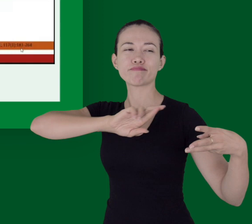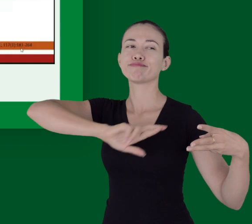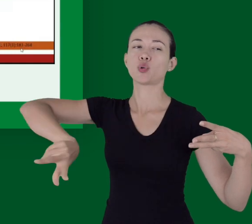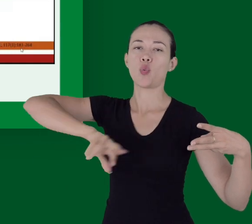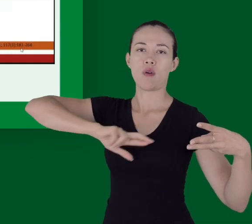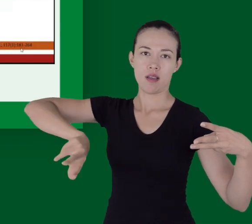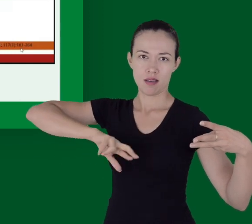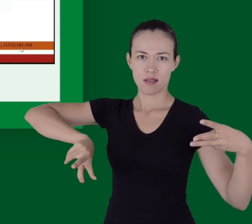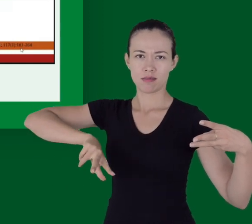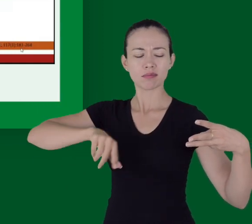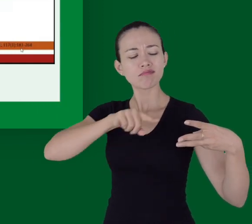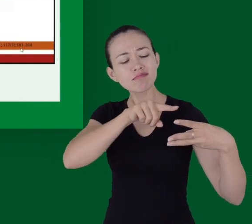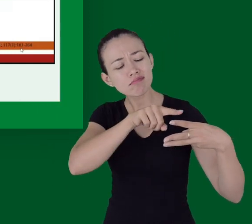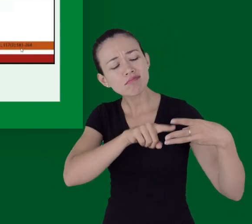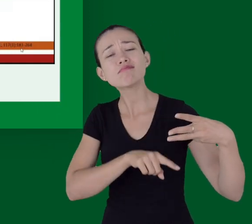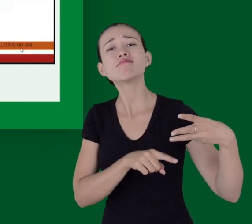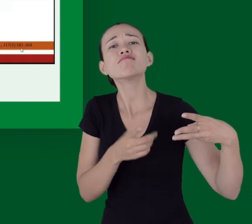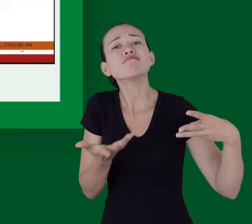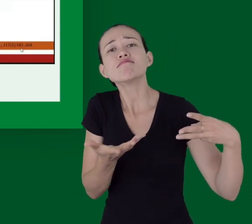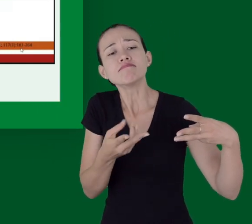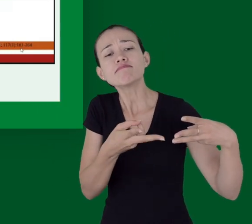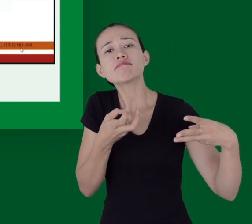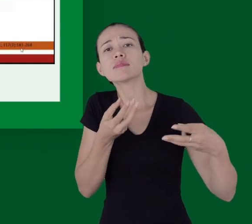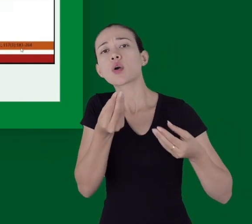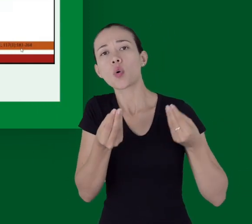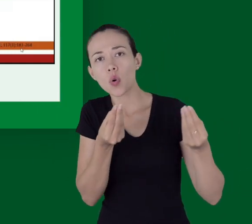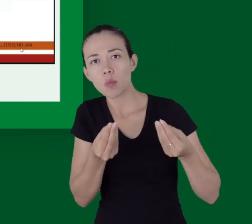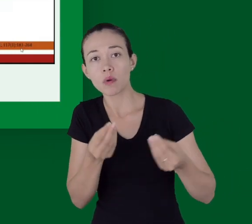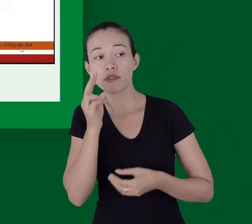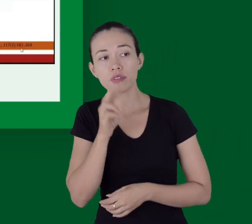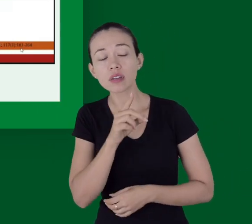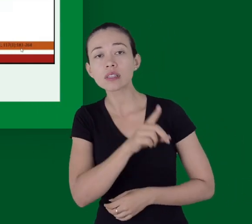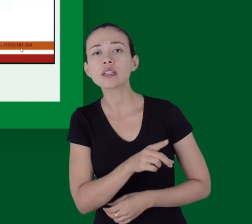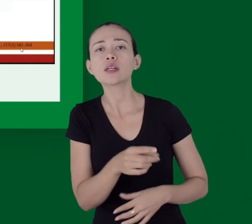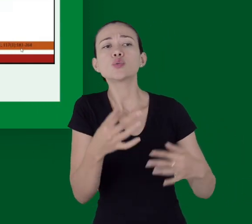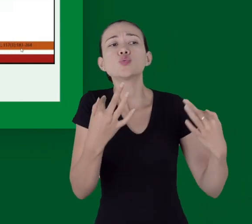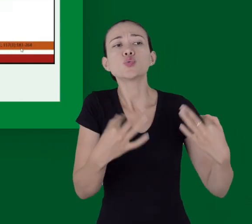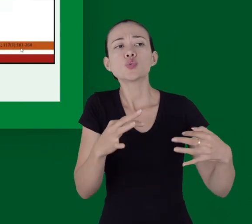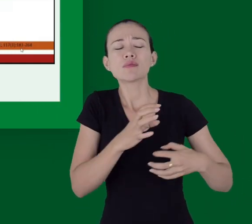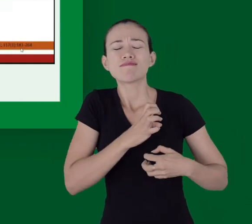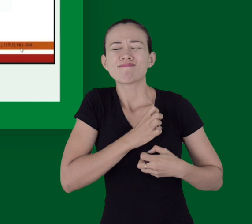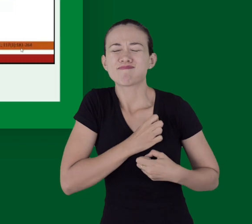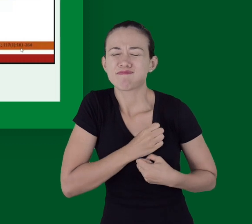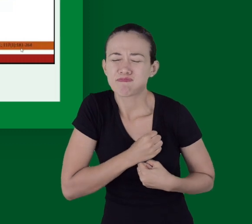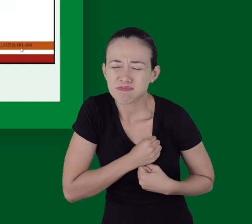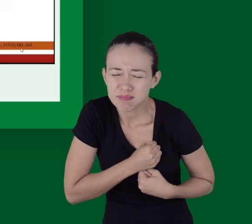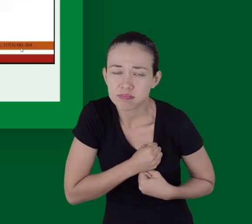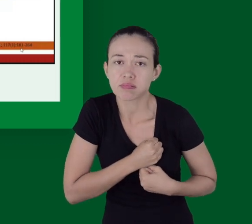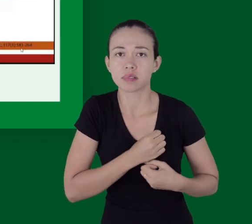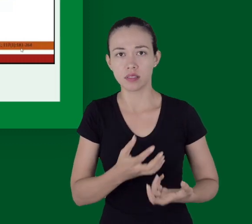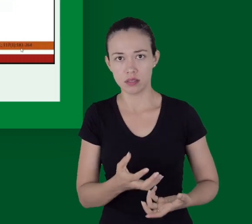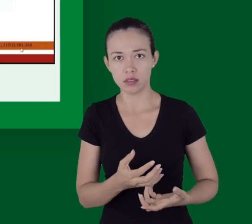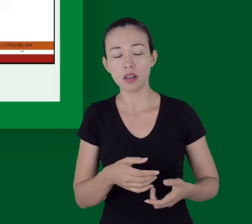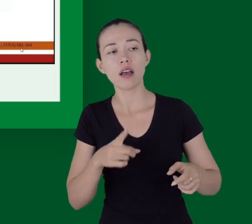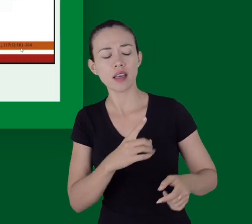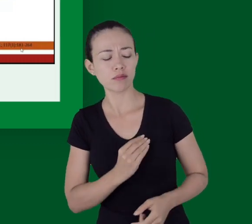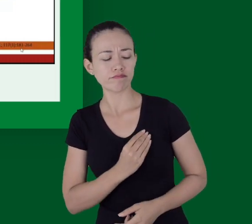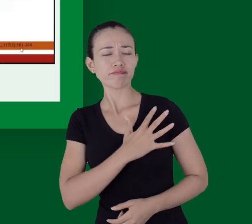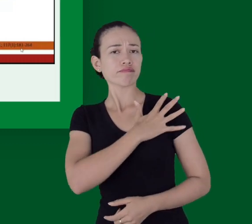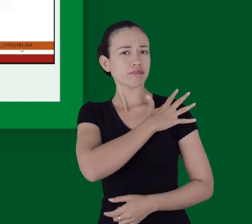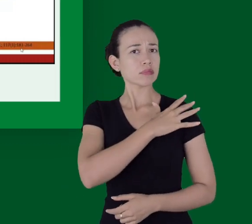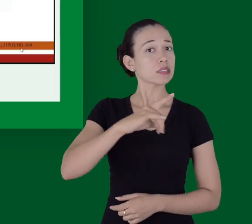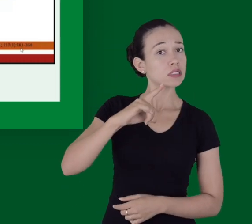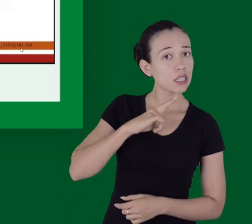que a gente classifica isso? Normalmente, uma dor que tem todas as características, que é retroesternal, é precordial, ela em aperto,